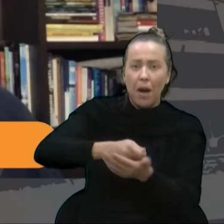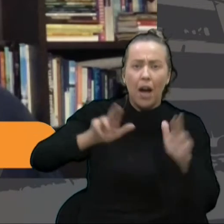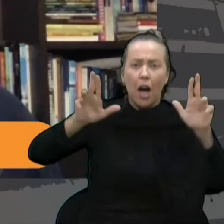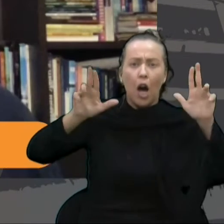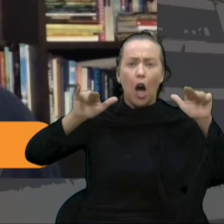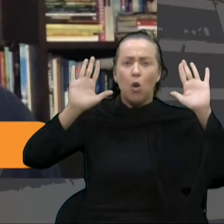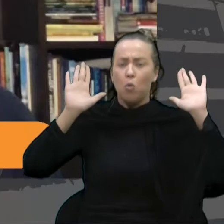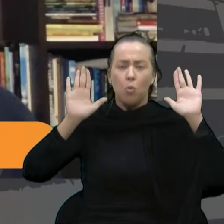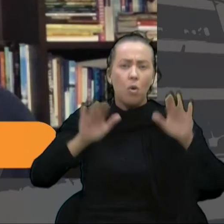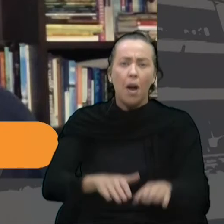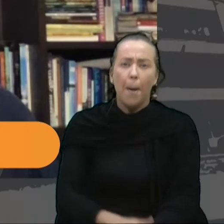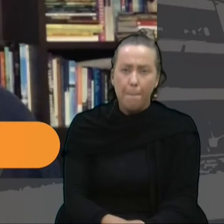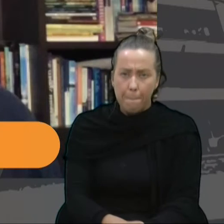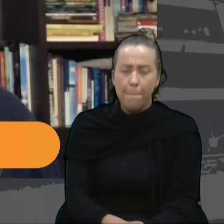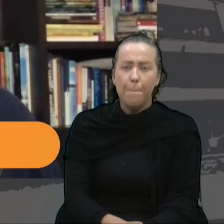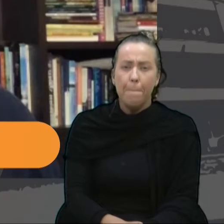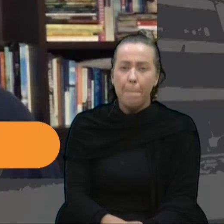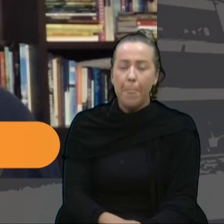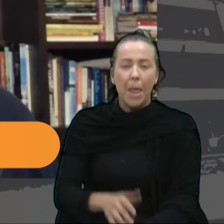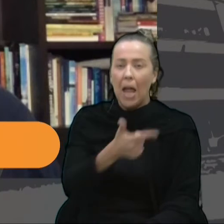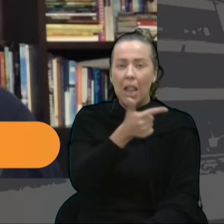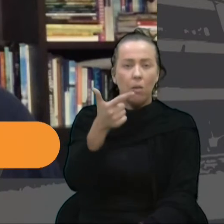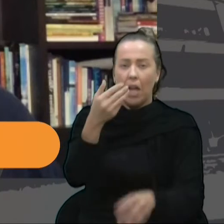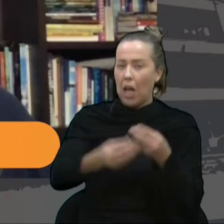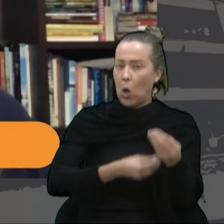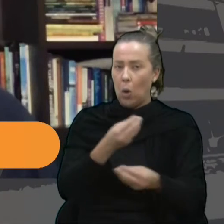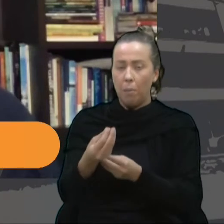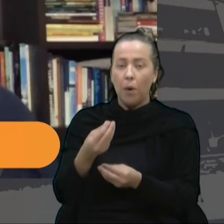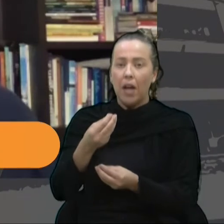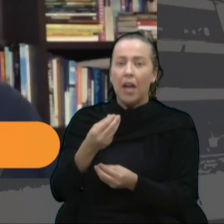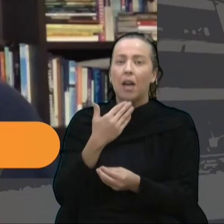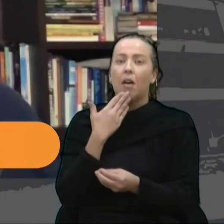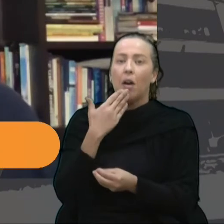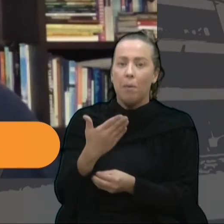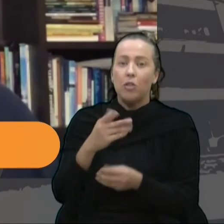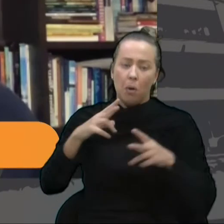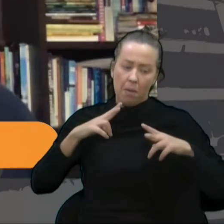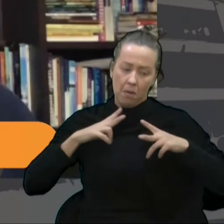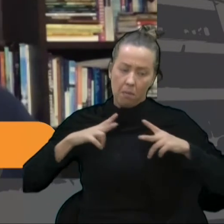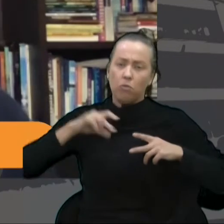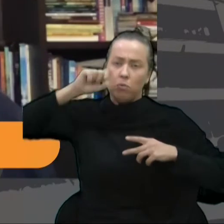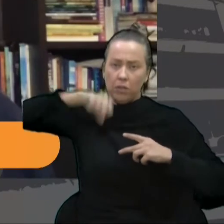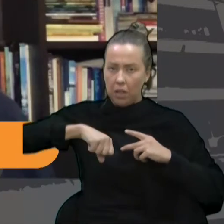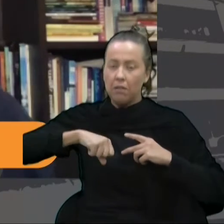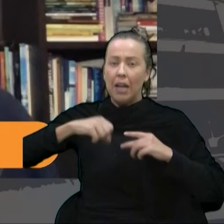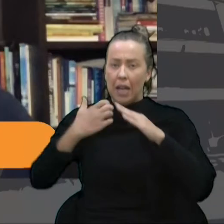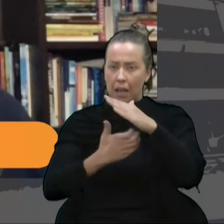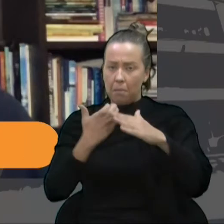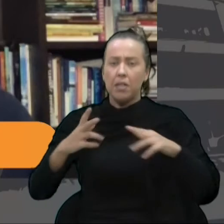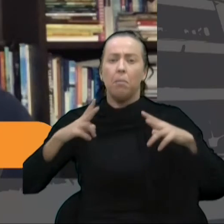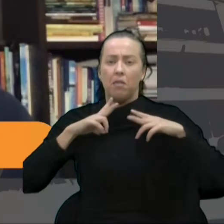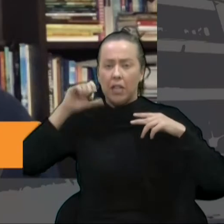Né? Não existe isso. Né? Eu cobro da iniciativa privada, sim, né?